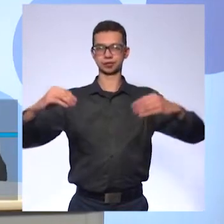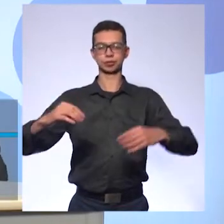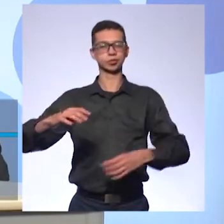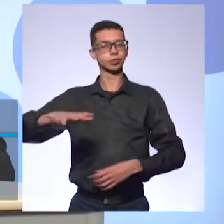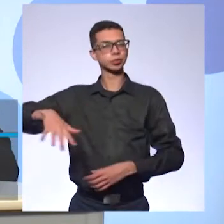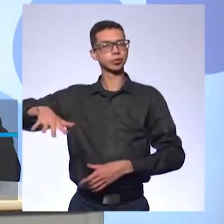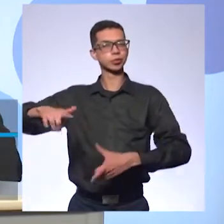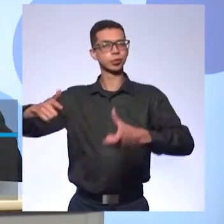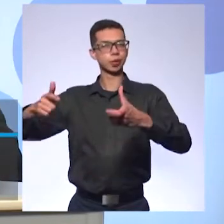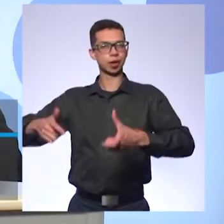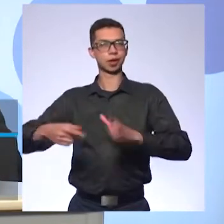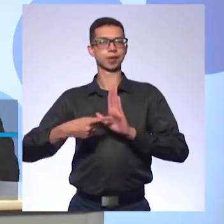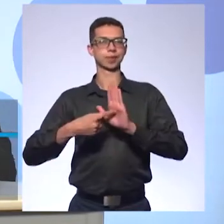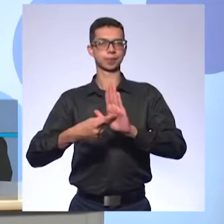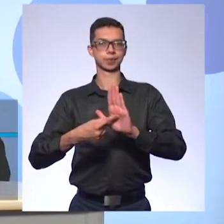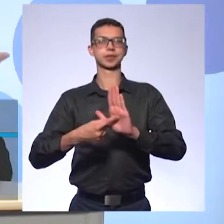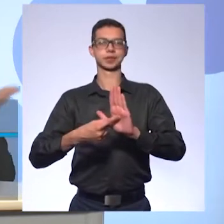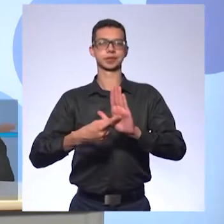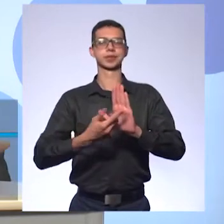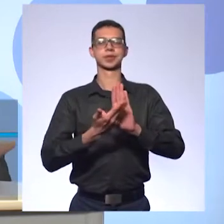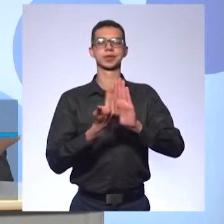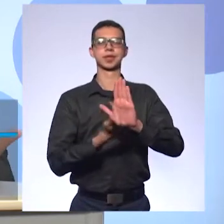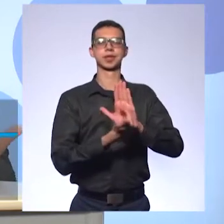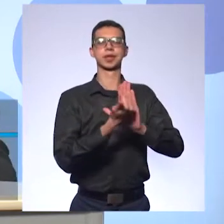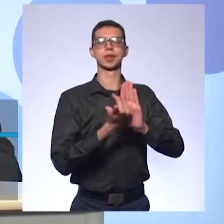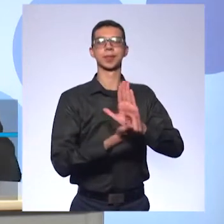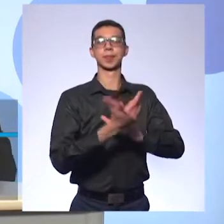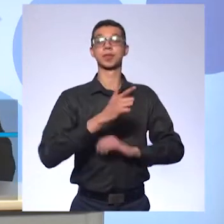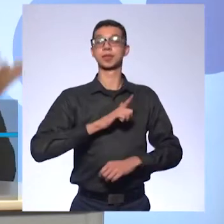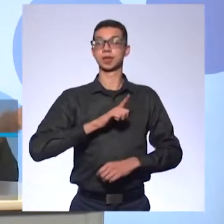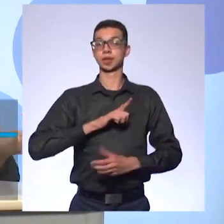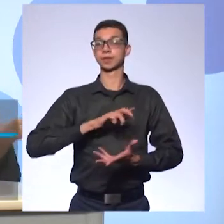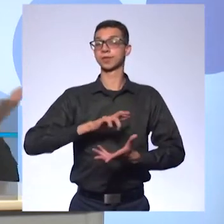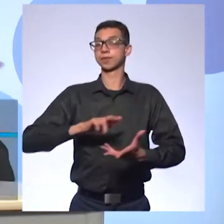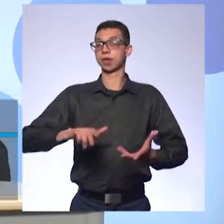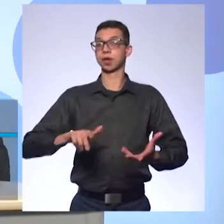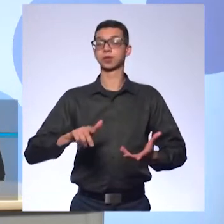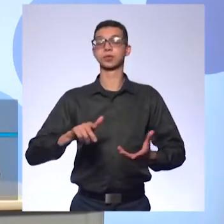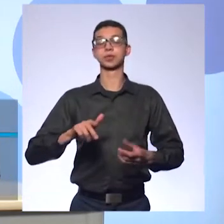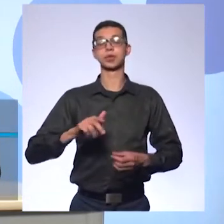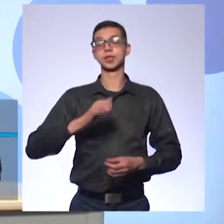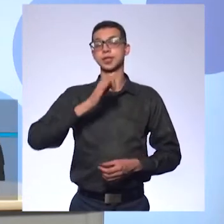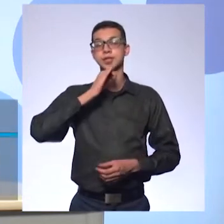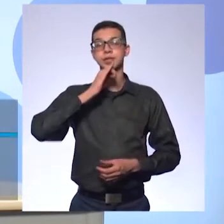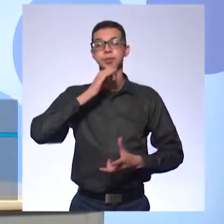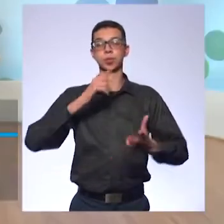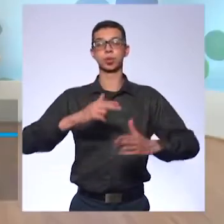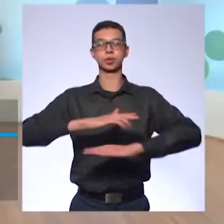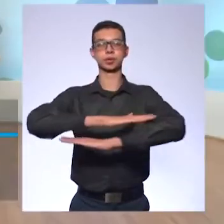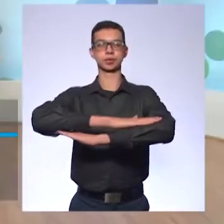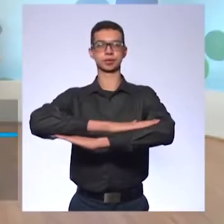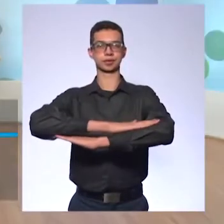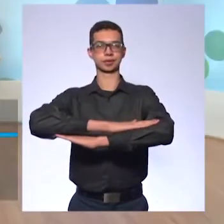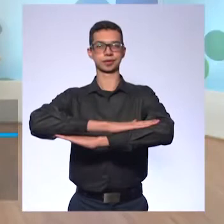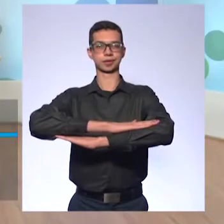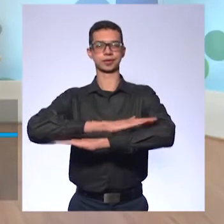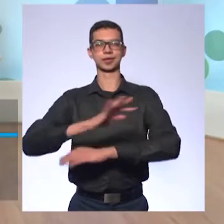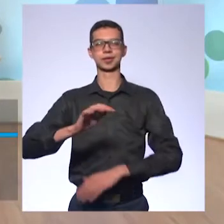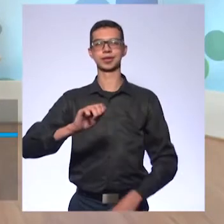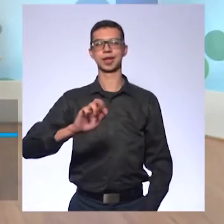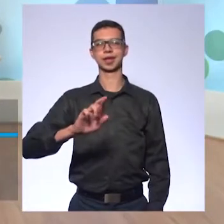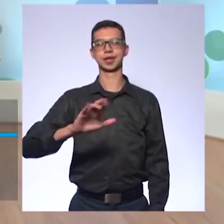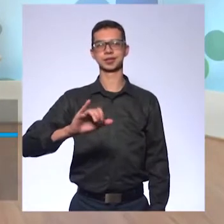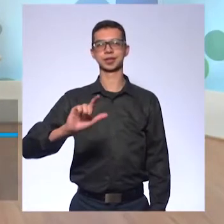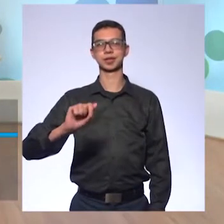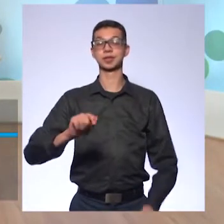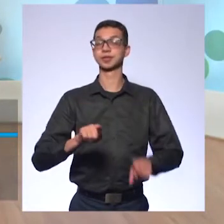essas obras, nós temos outros artistas em exposição, como, por exemplo, a Tarsila do Amaral. Então, essa obra do aluno, né,